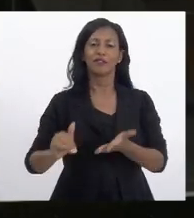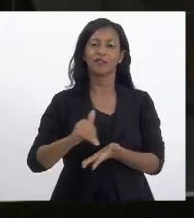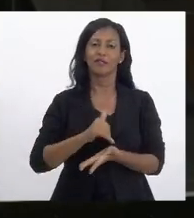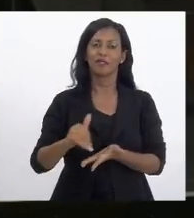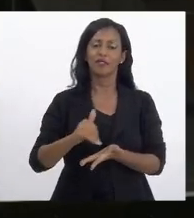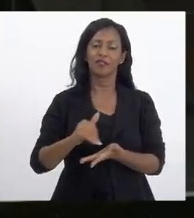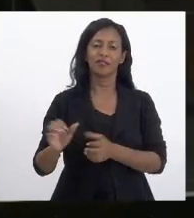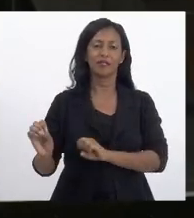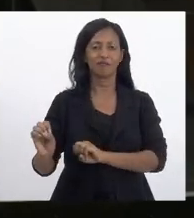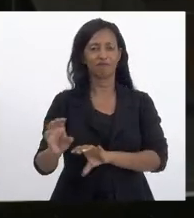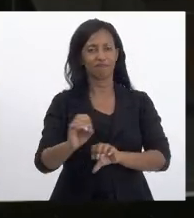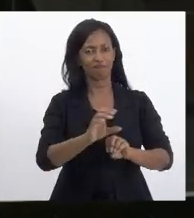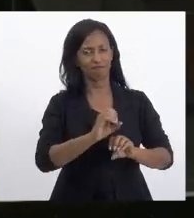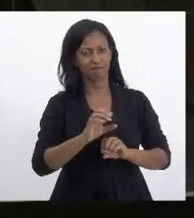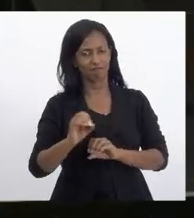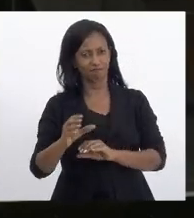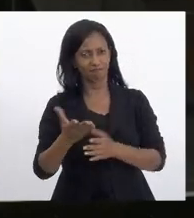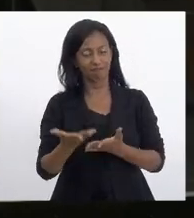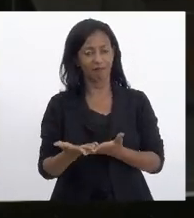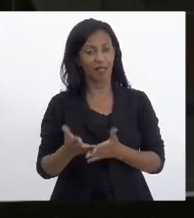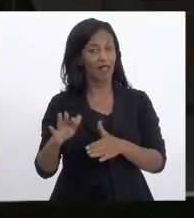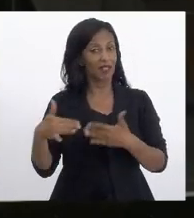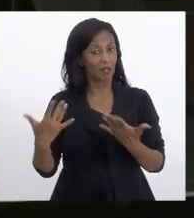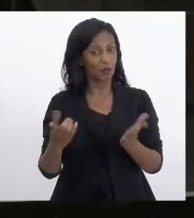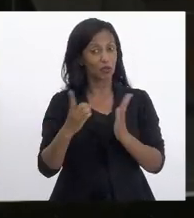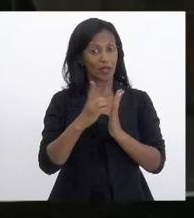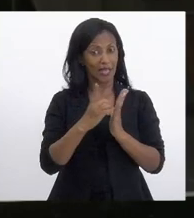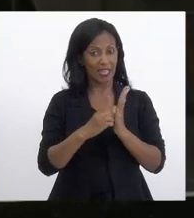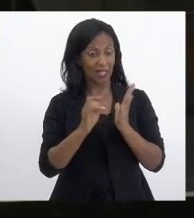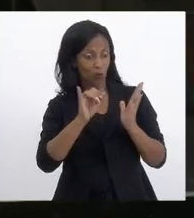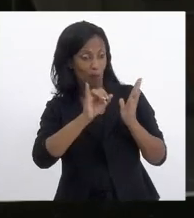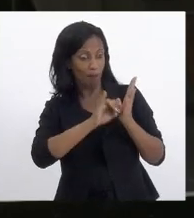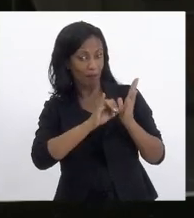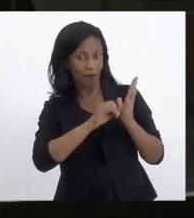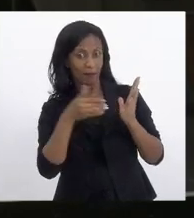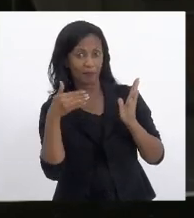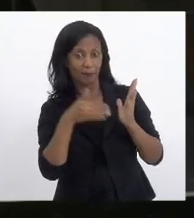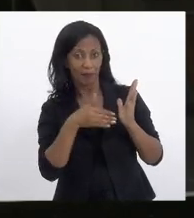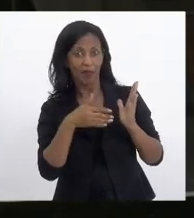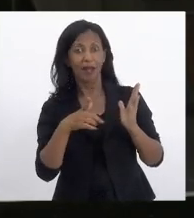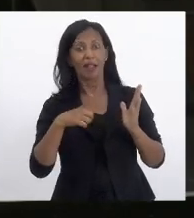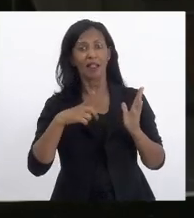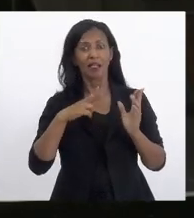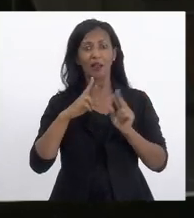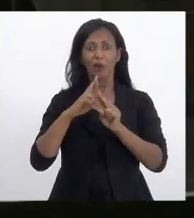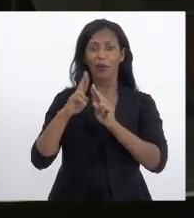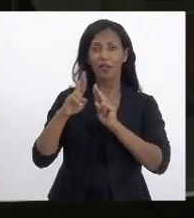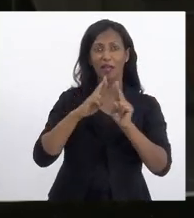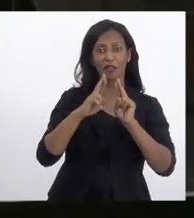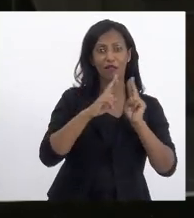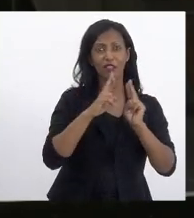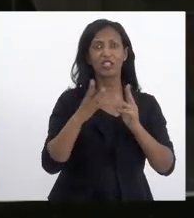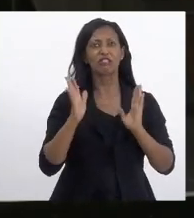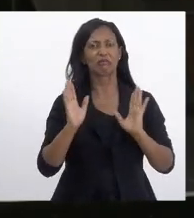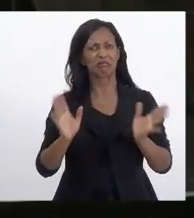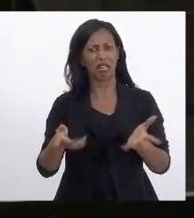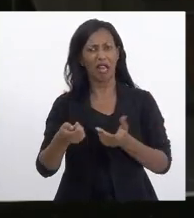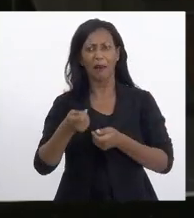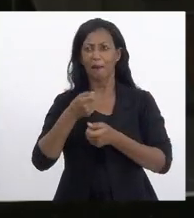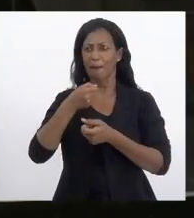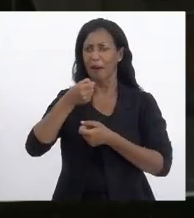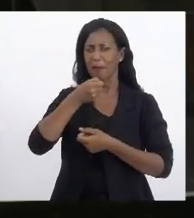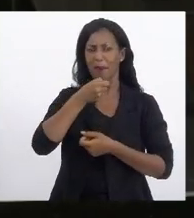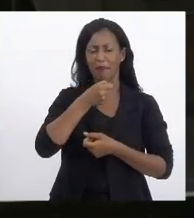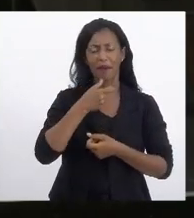Secretaria de Educação. Não só editou o decreto, como também deu entrevista sobre as matérias,